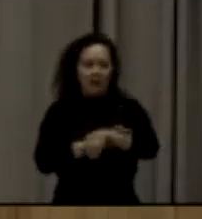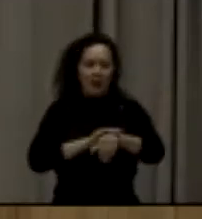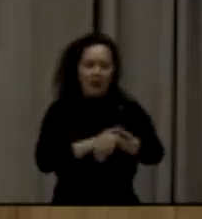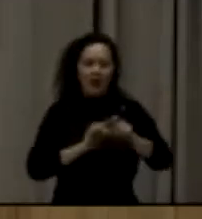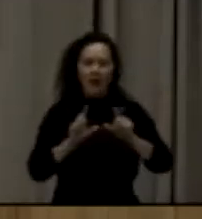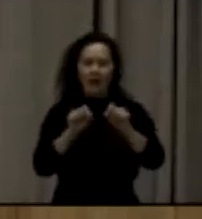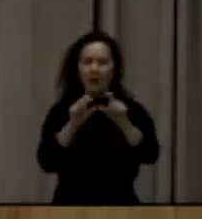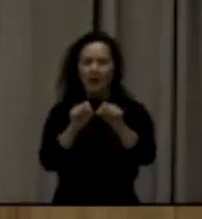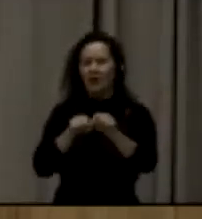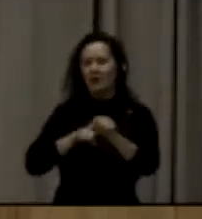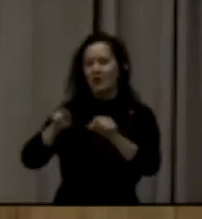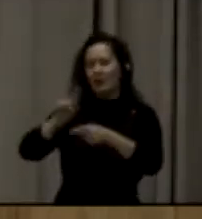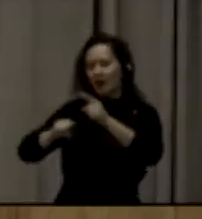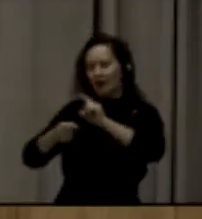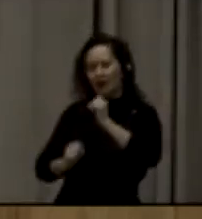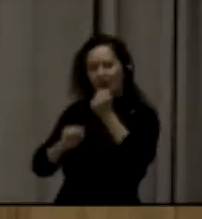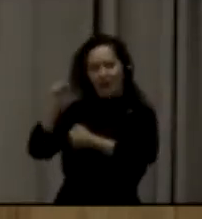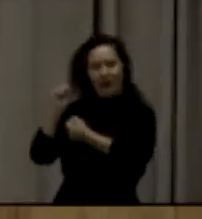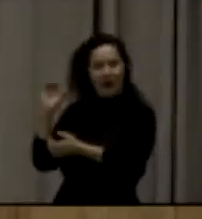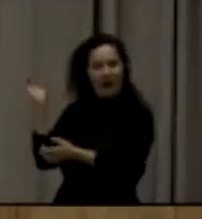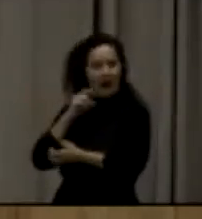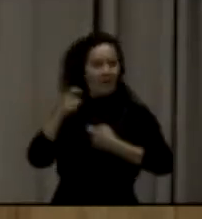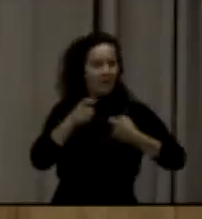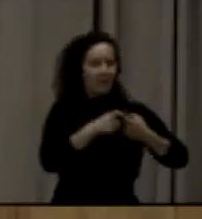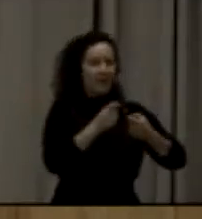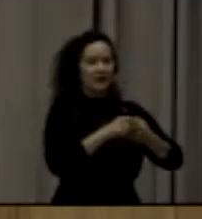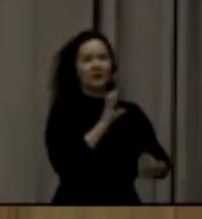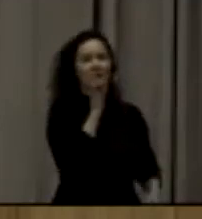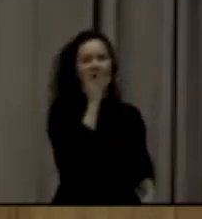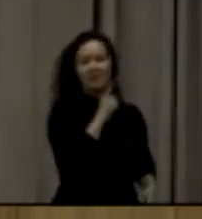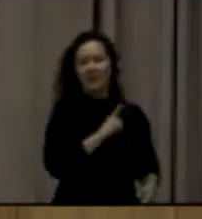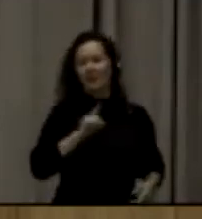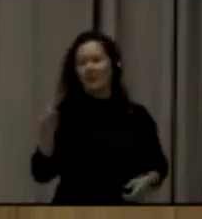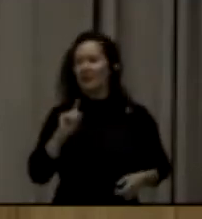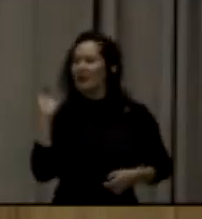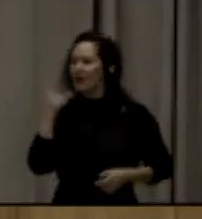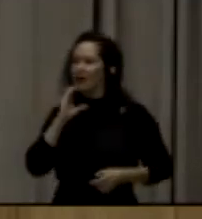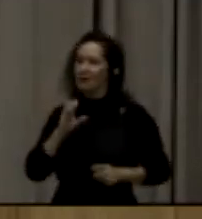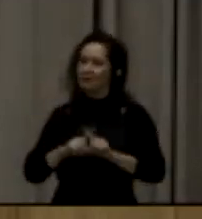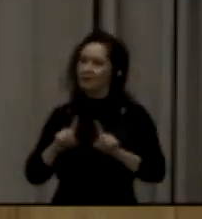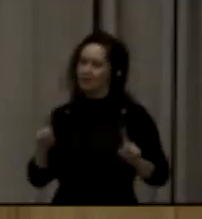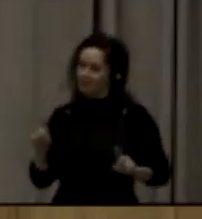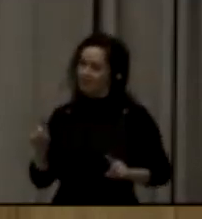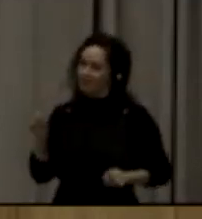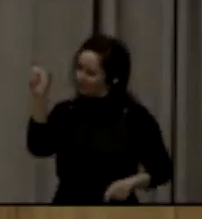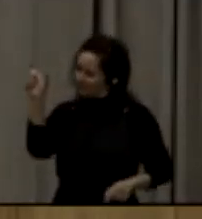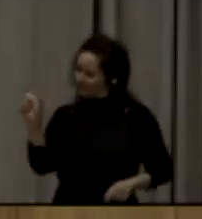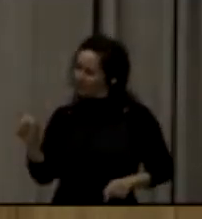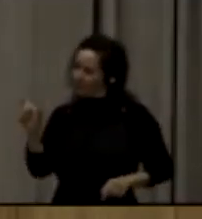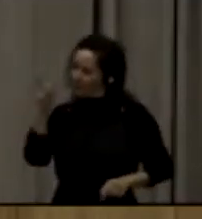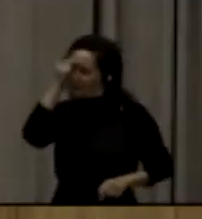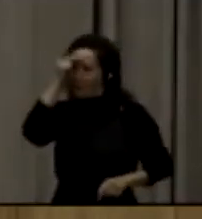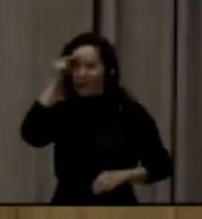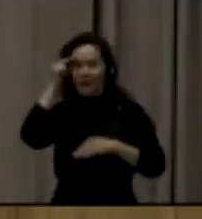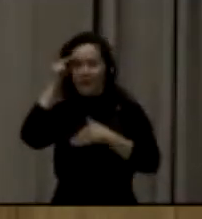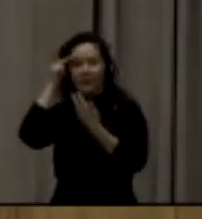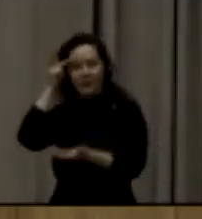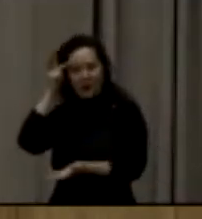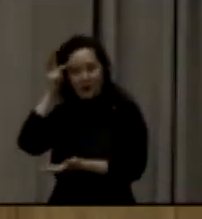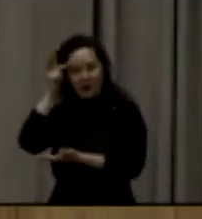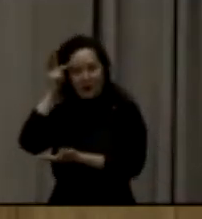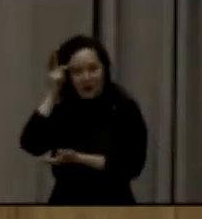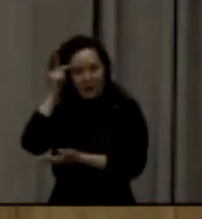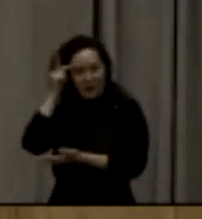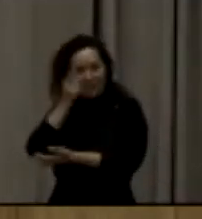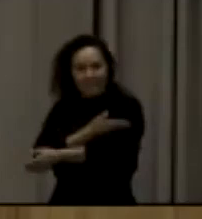a máquina faz muito melhor do que qualquer médico, desde que seja uma pessoa branca. Porque o